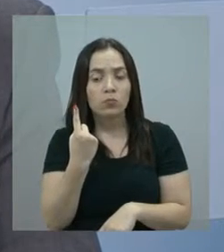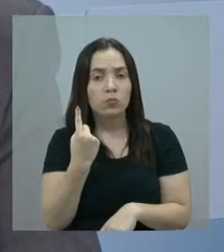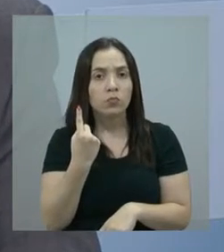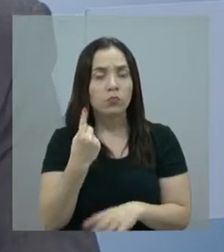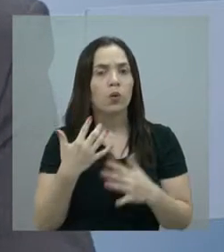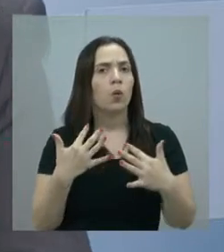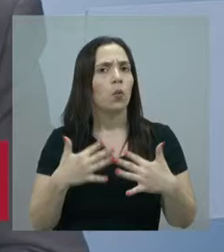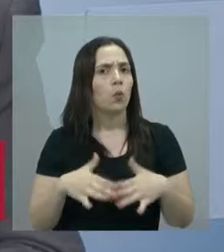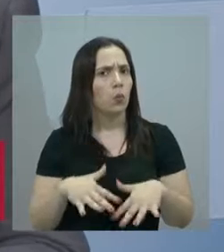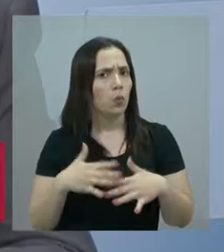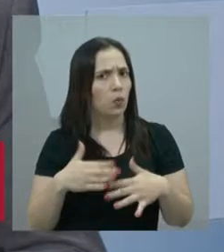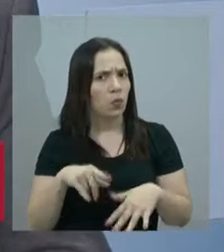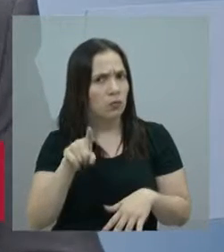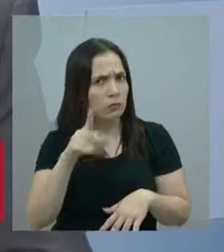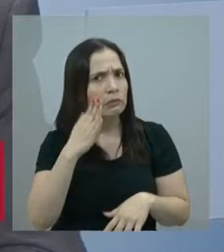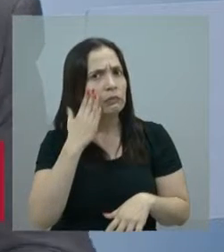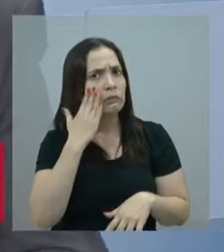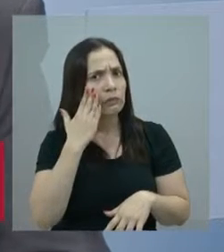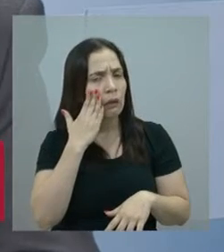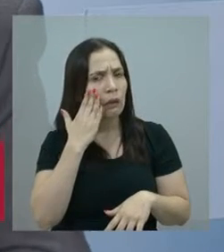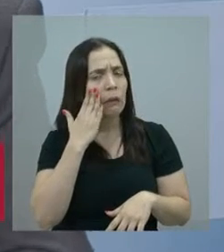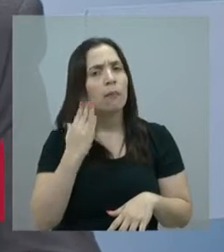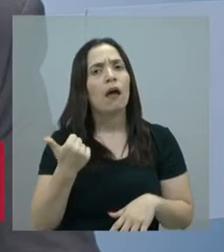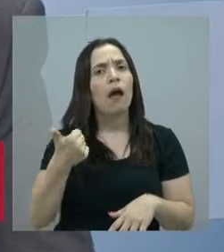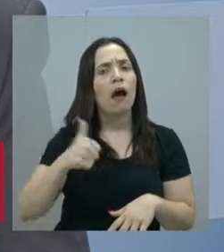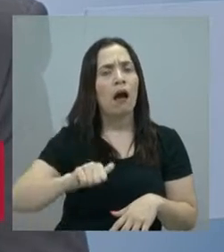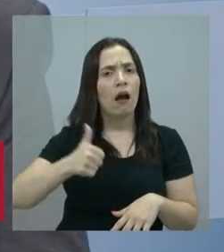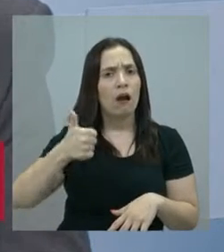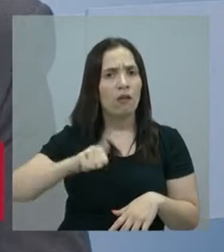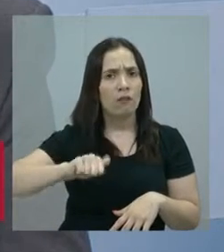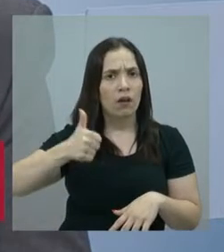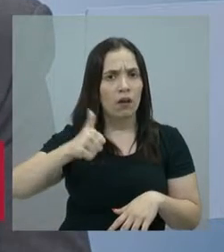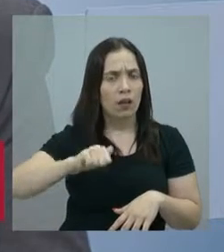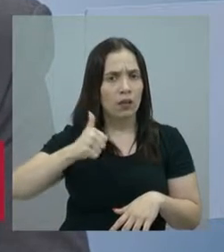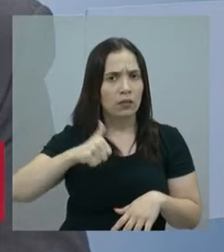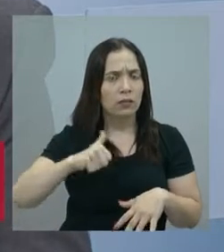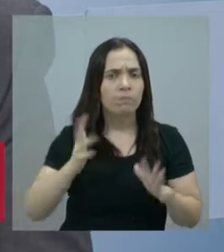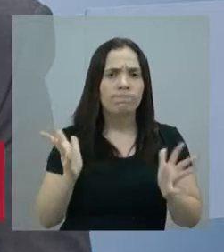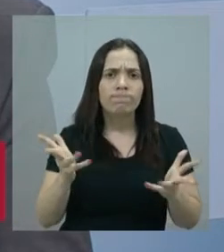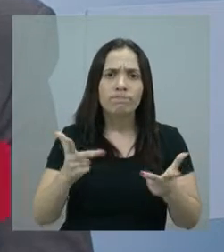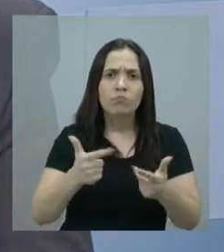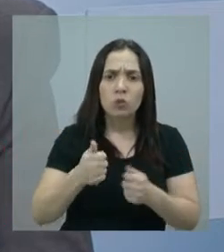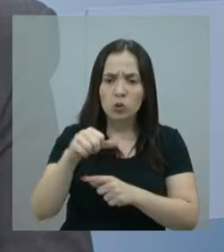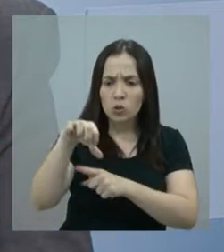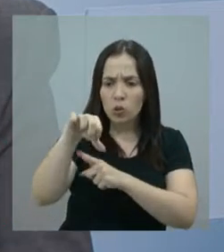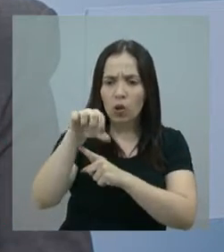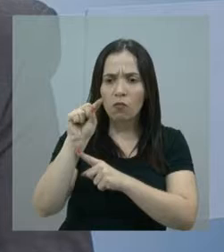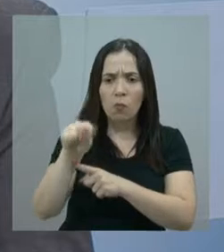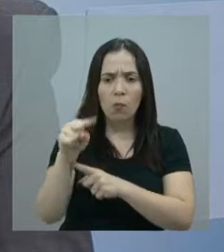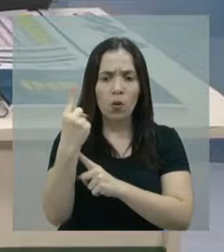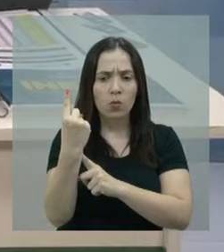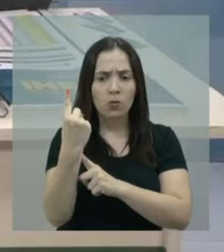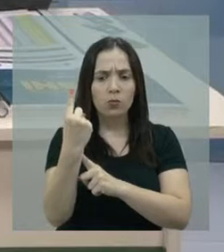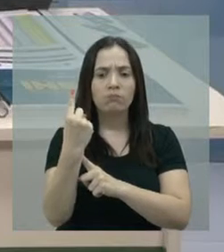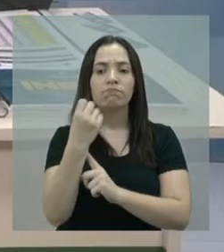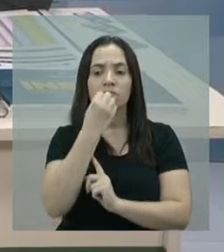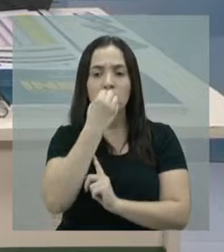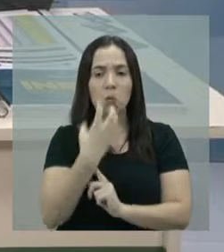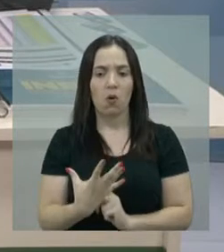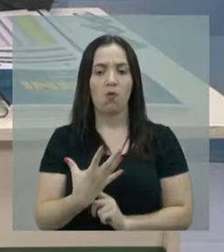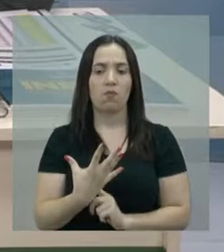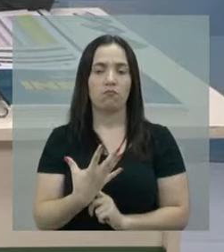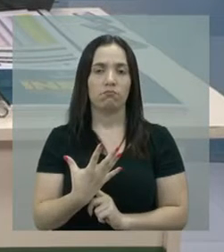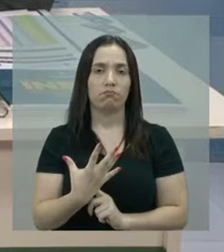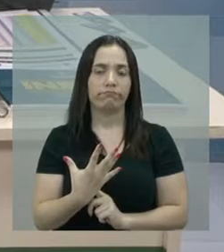é você poder fazer uma avaliação... Chegou no estado de excelência, né? De 9,1. 9 é excelência. Né? Mas